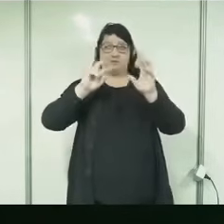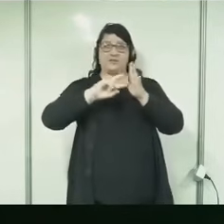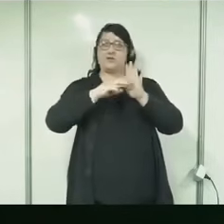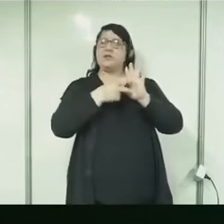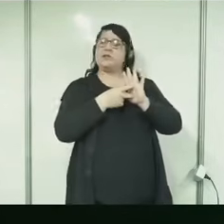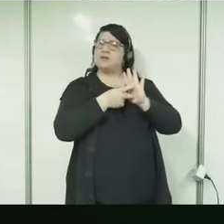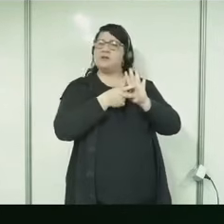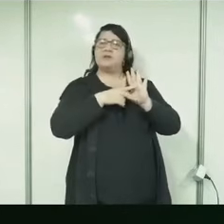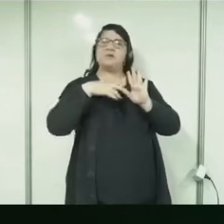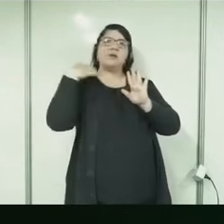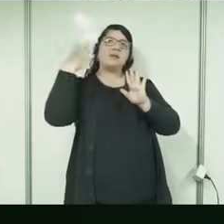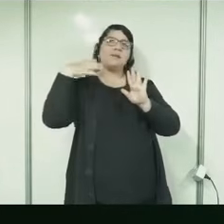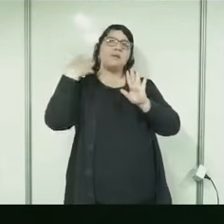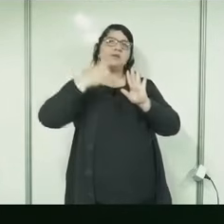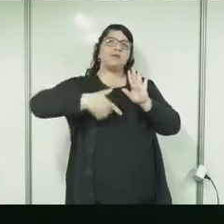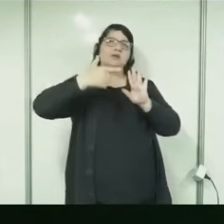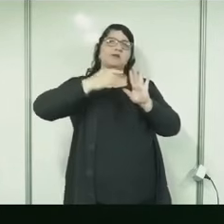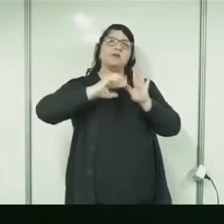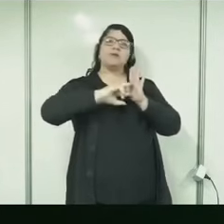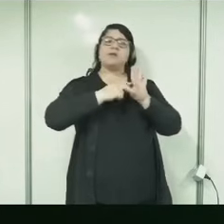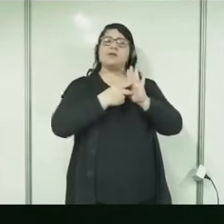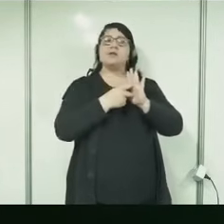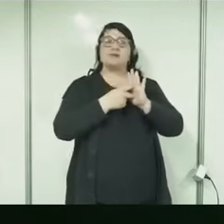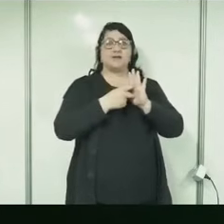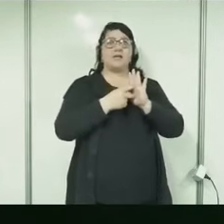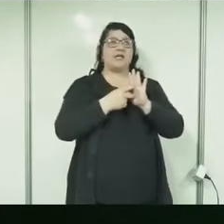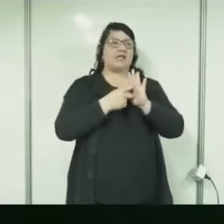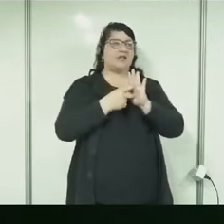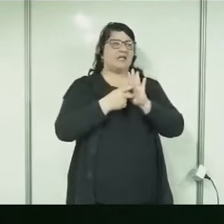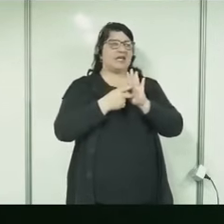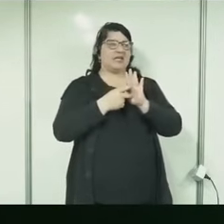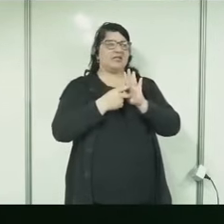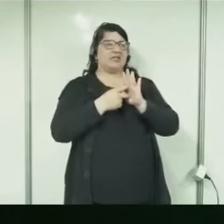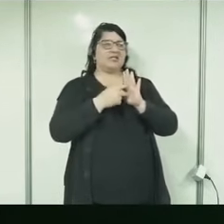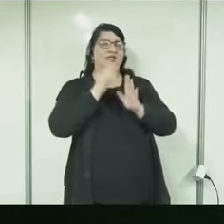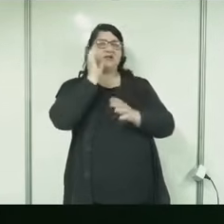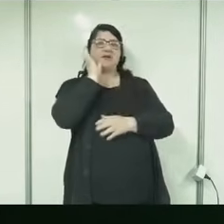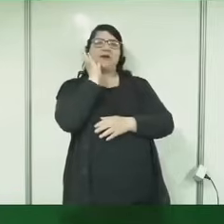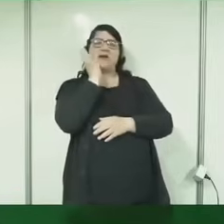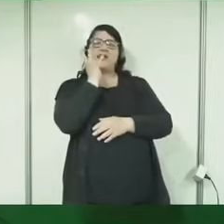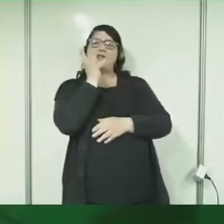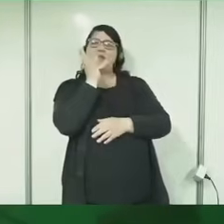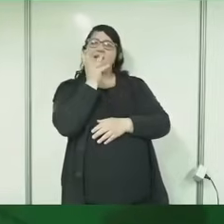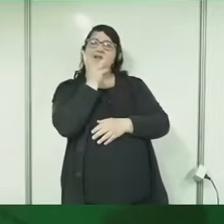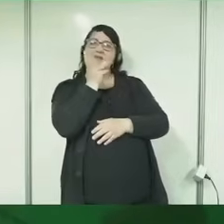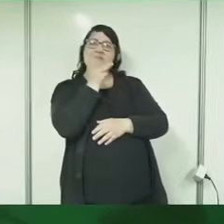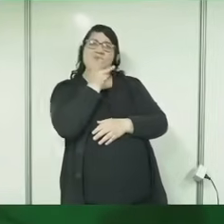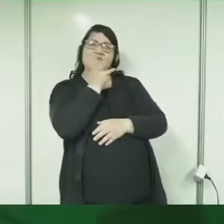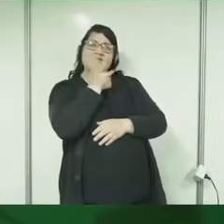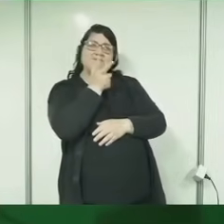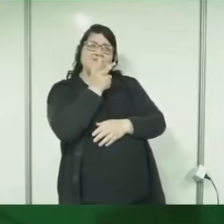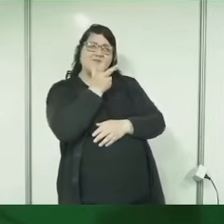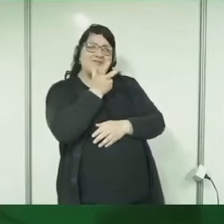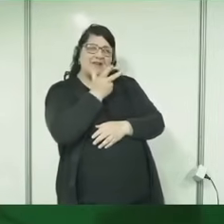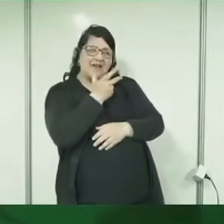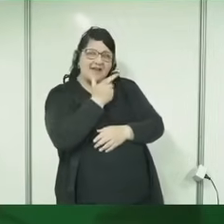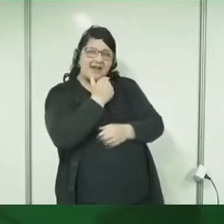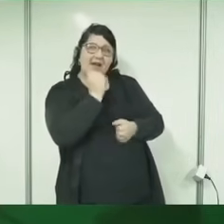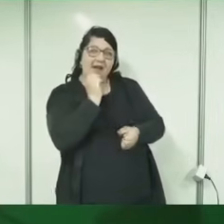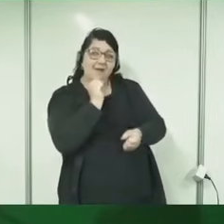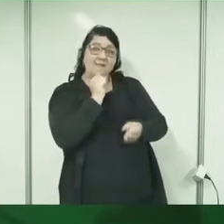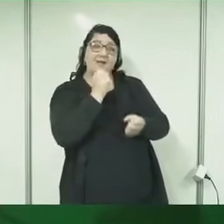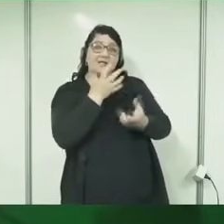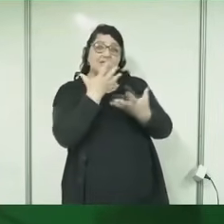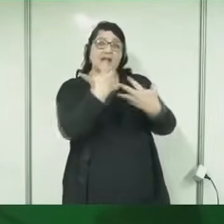que ninguém te impeça de realizar, porque o nosso coração tem desejo de felicidade, tem desejo